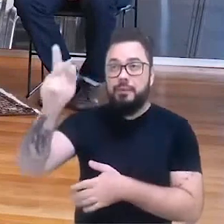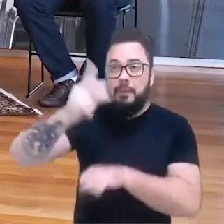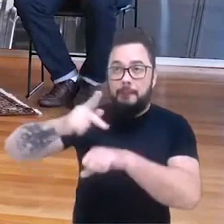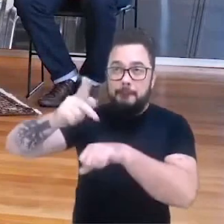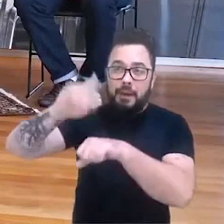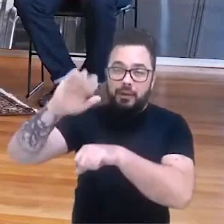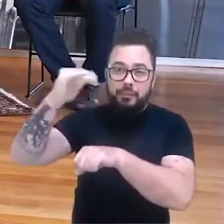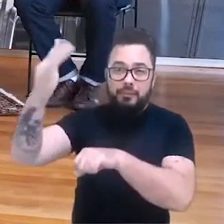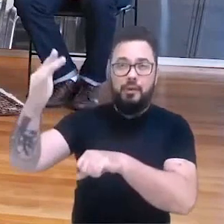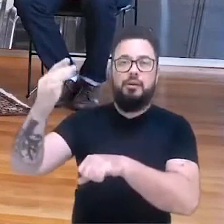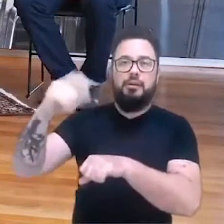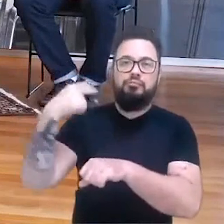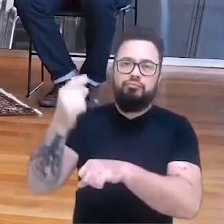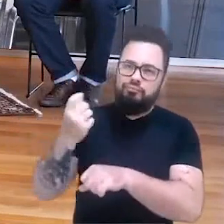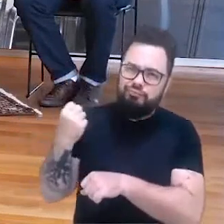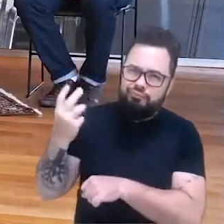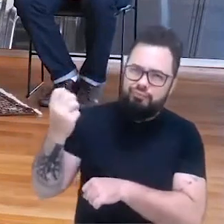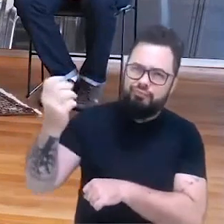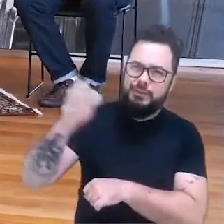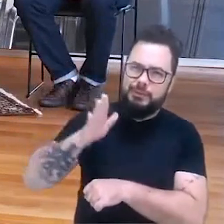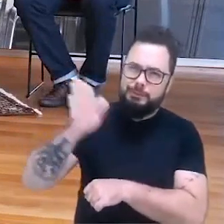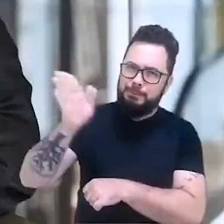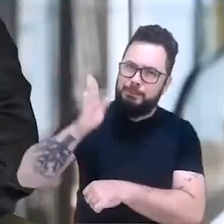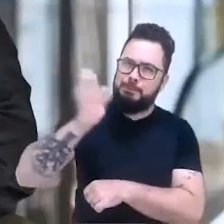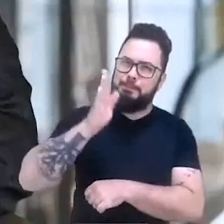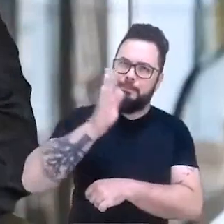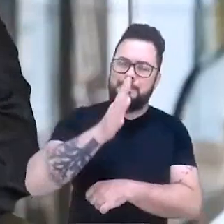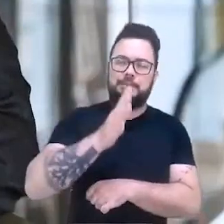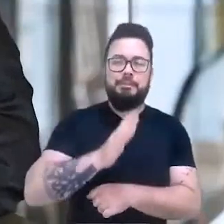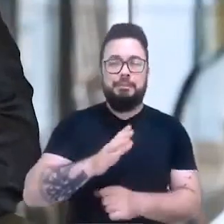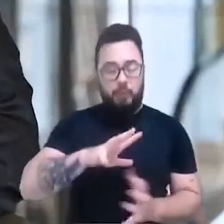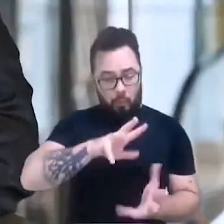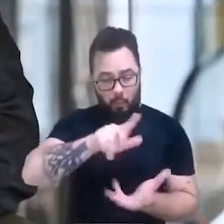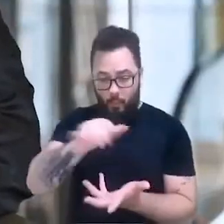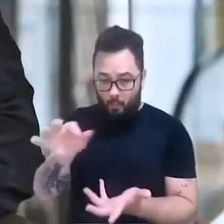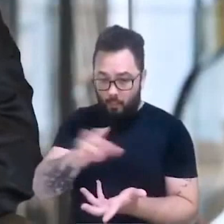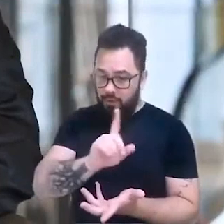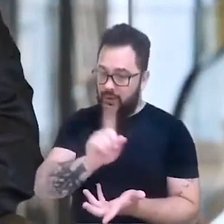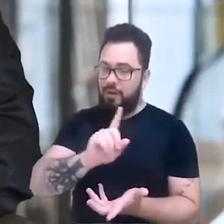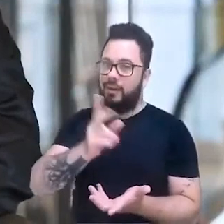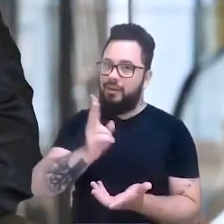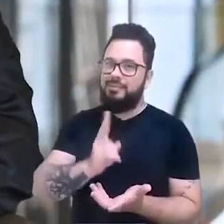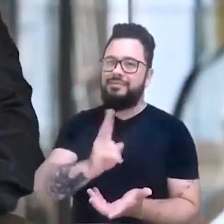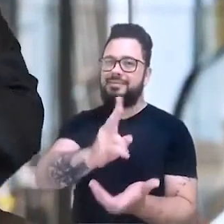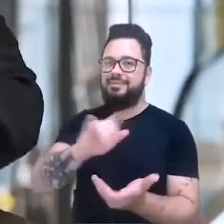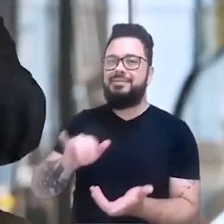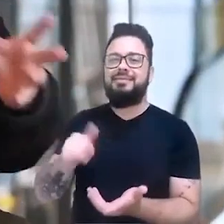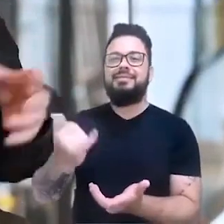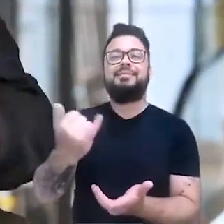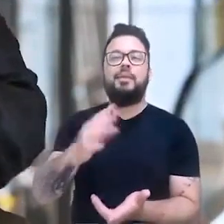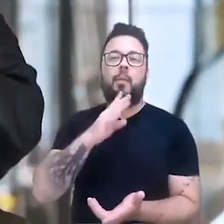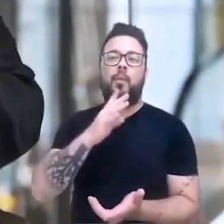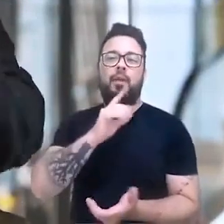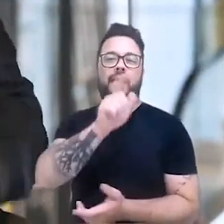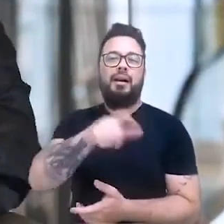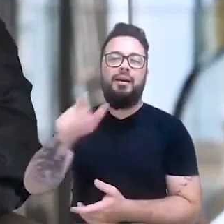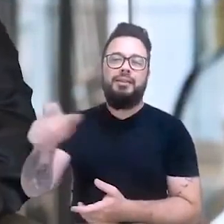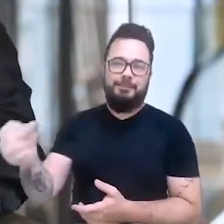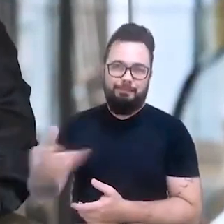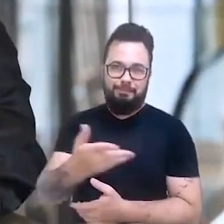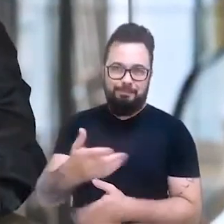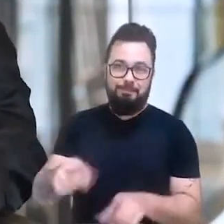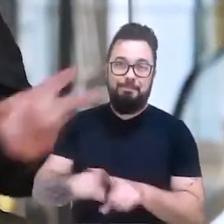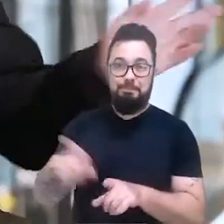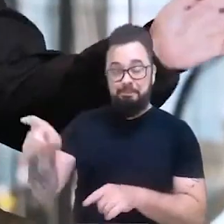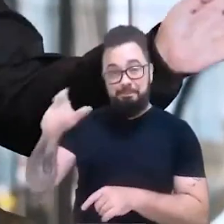lugares, vários estados, vários países, para poder fazer uma turnê mesmo de acabar não mundão, sabe? Para rever os amigos, conhecer gente